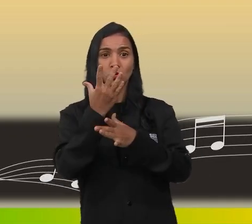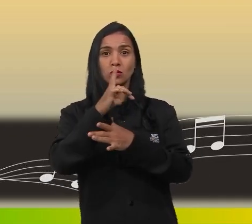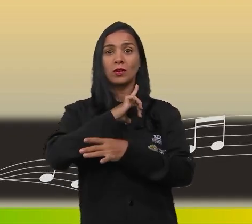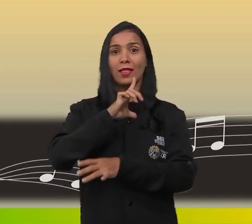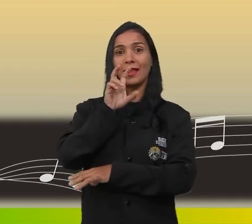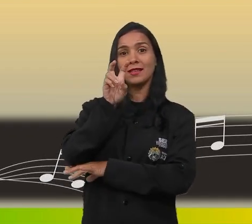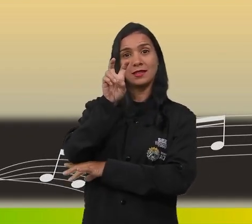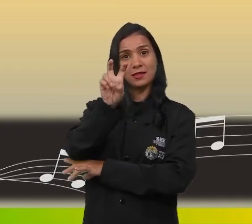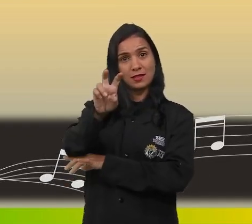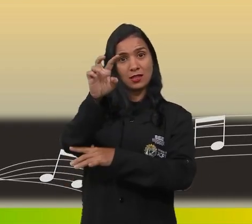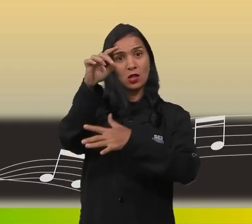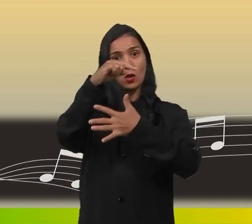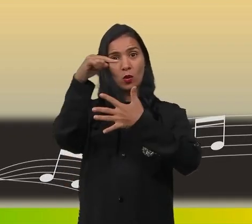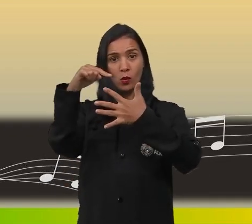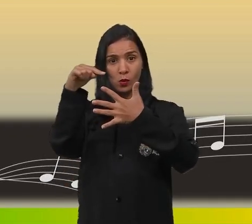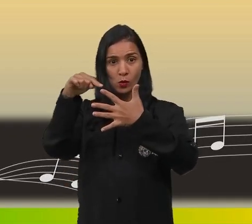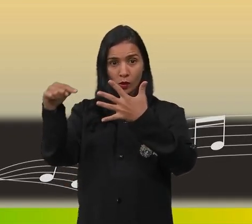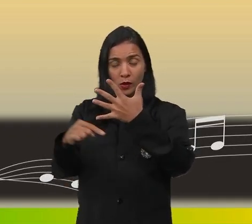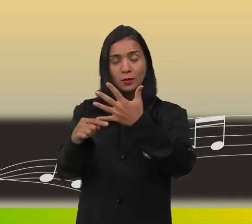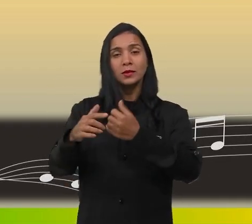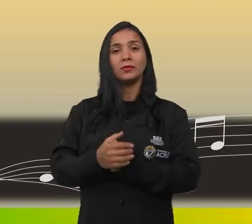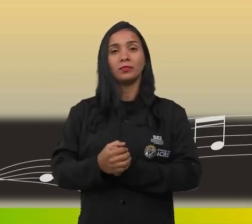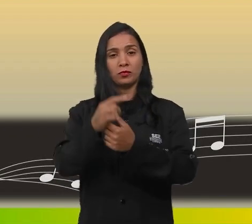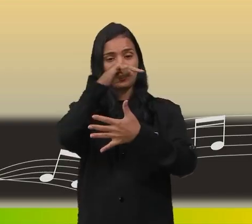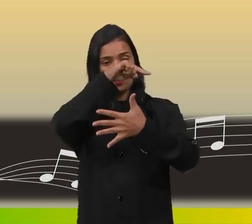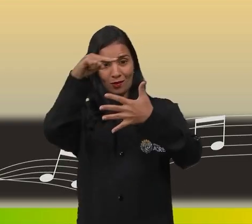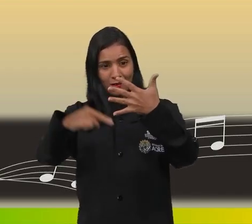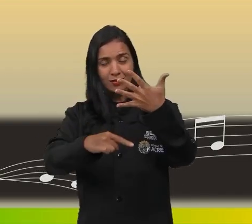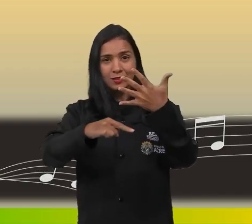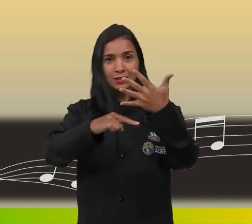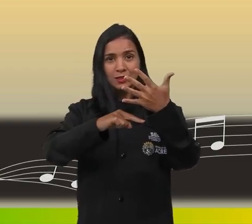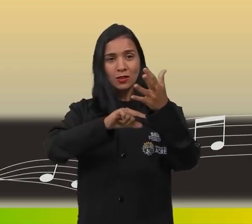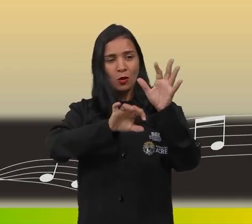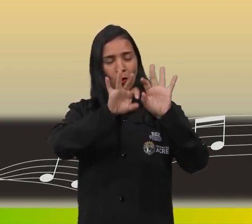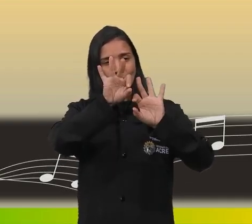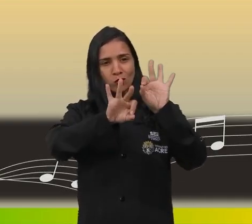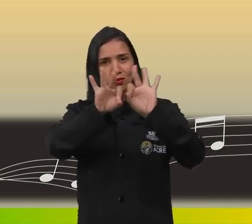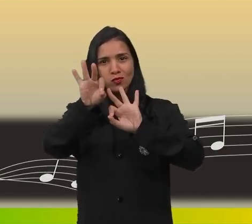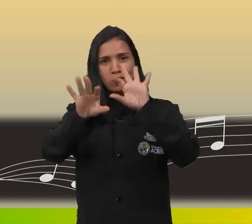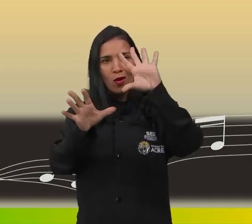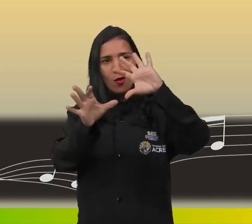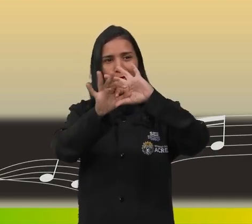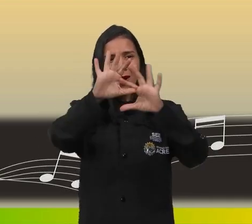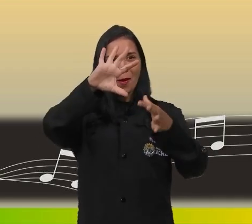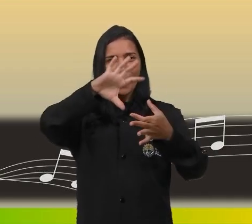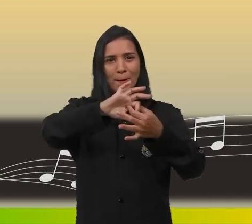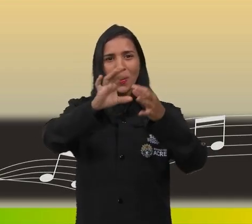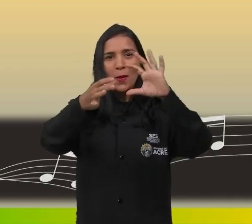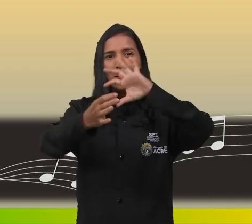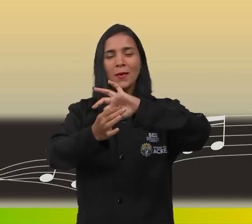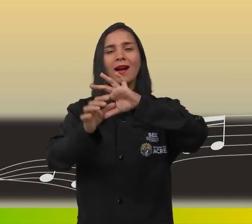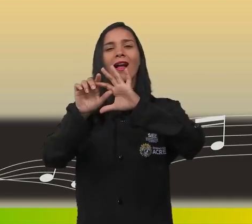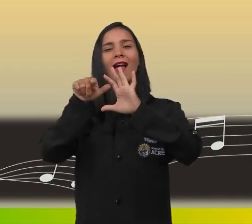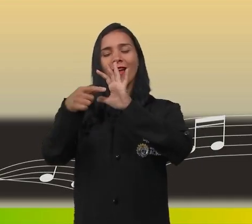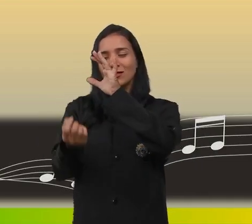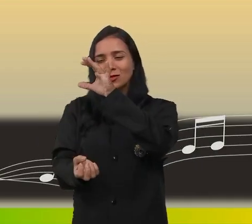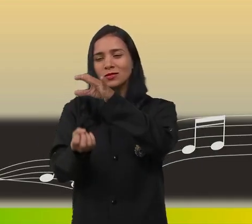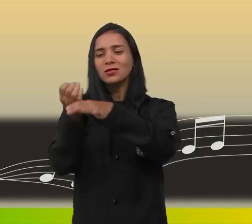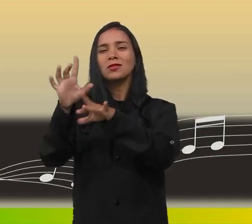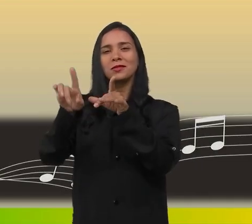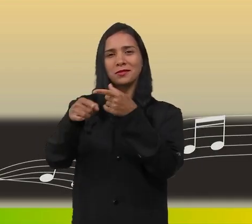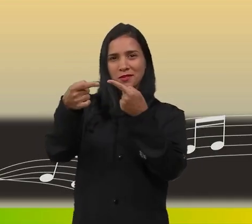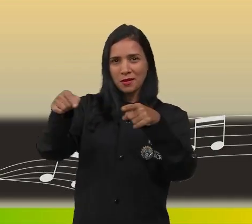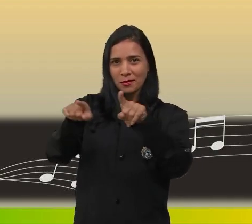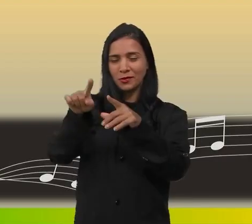som e é articulando esses 5 elementos que criam as músicas. Então, a gente vai ter aí esses 5 elementos